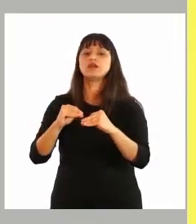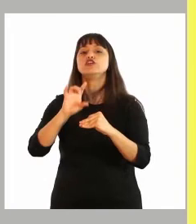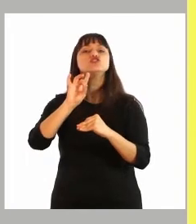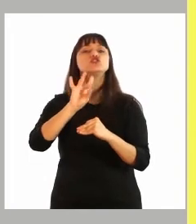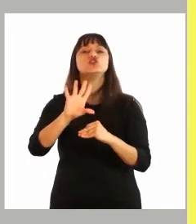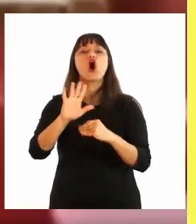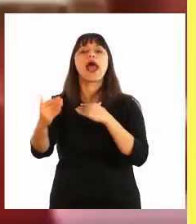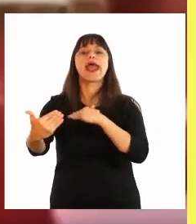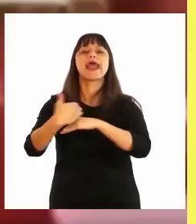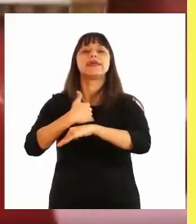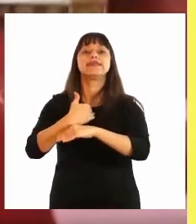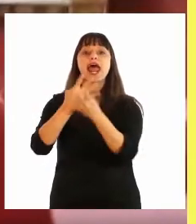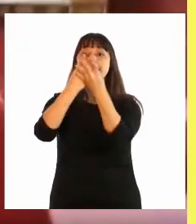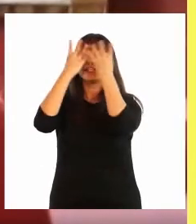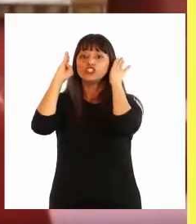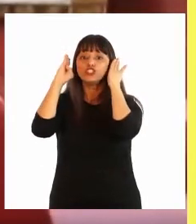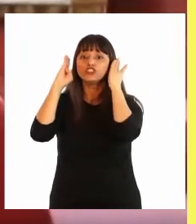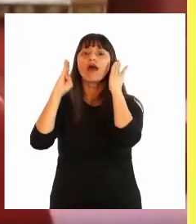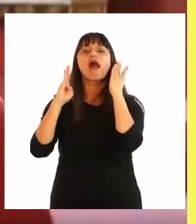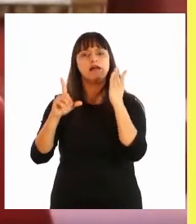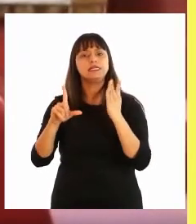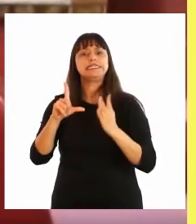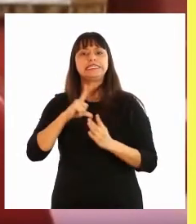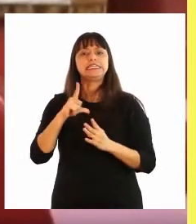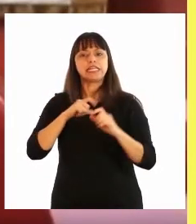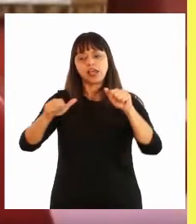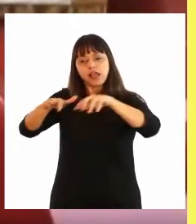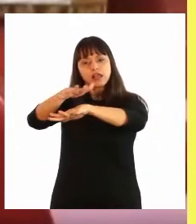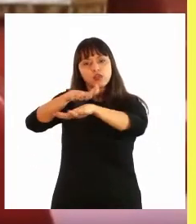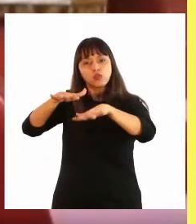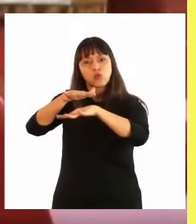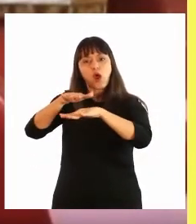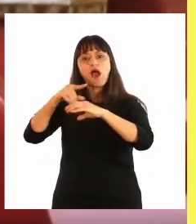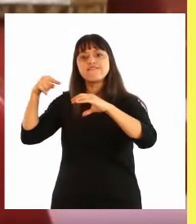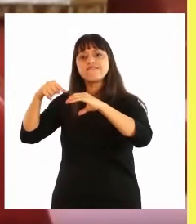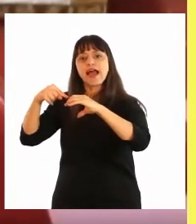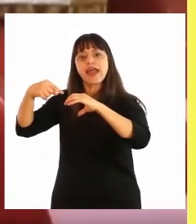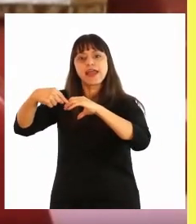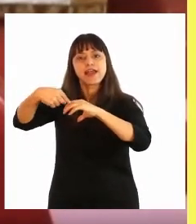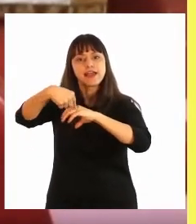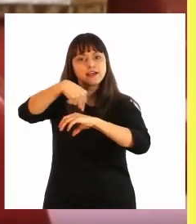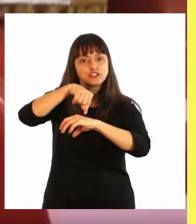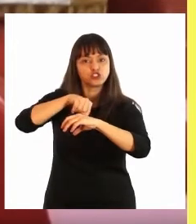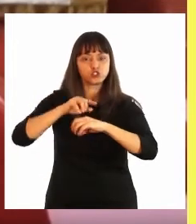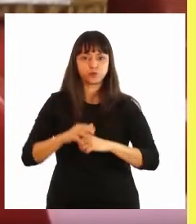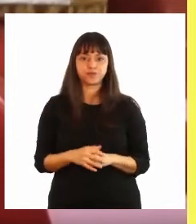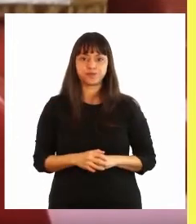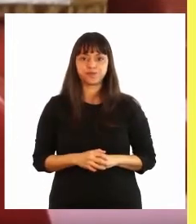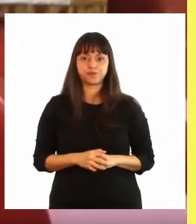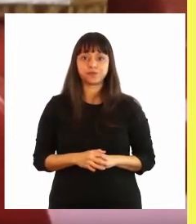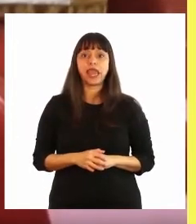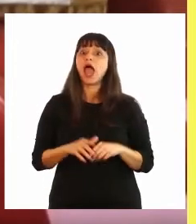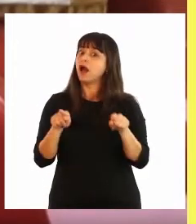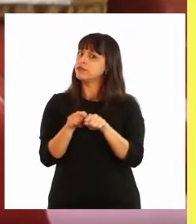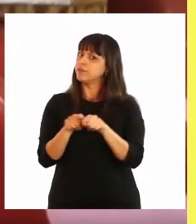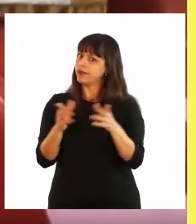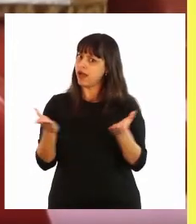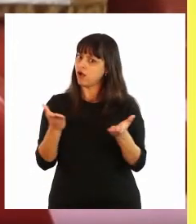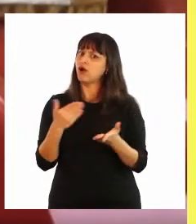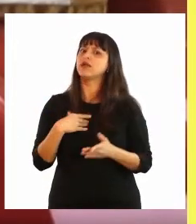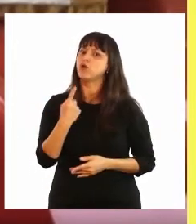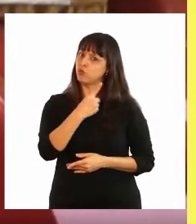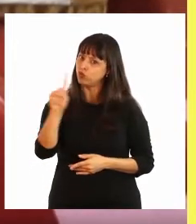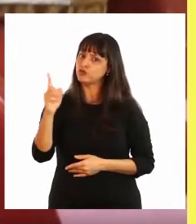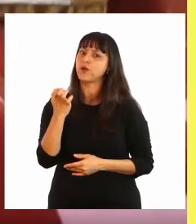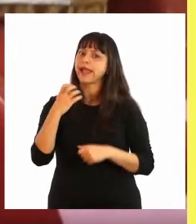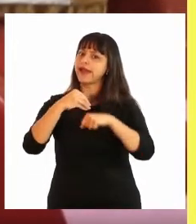Eu queria falar uma última coisa antes da gente fechar, que ficou aqui comigo e não quero ir embora levando isso comigo, quero deixar com